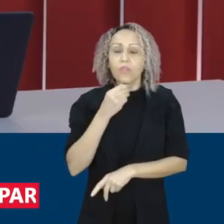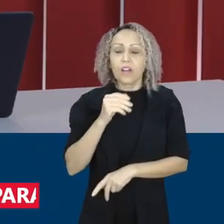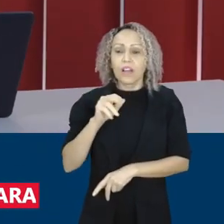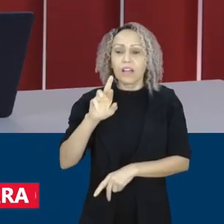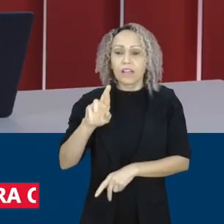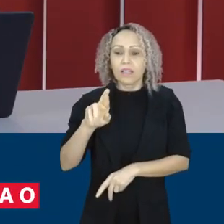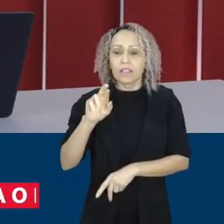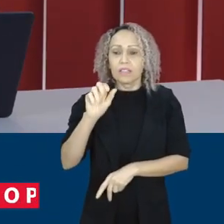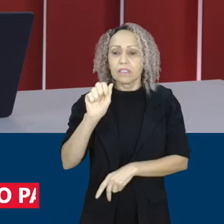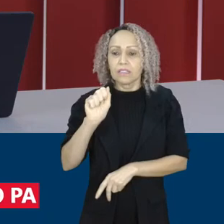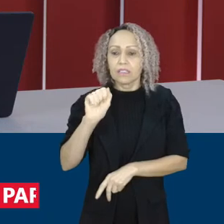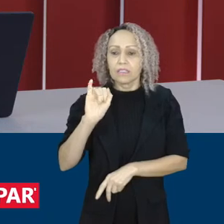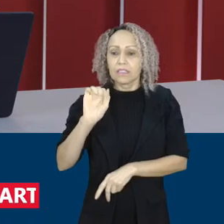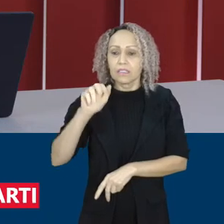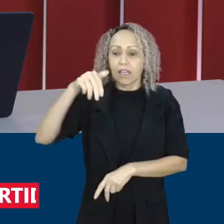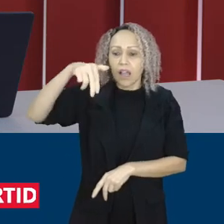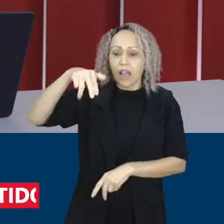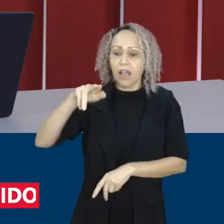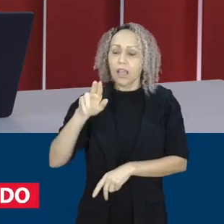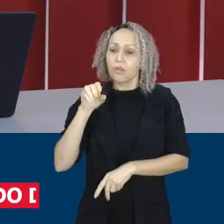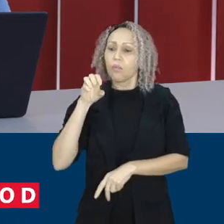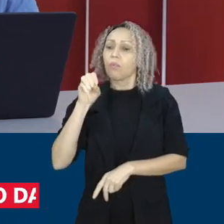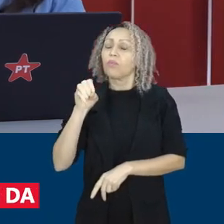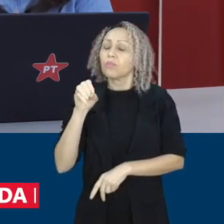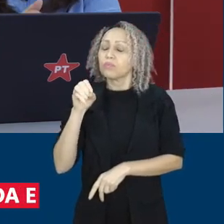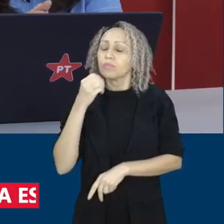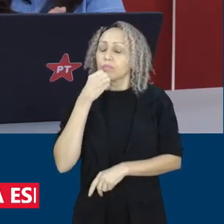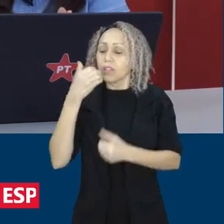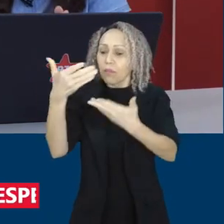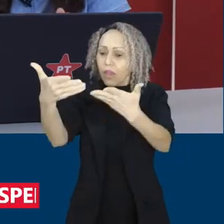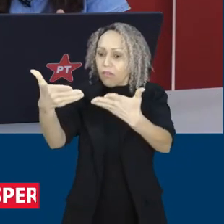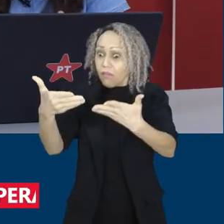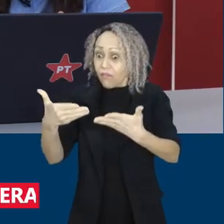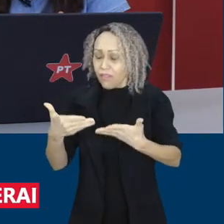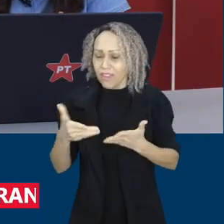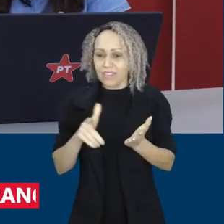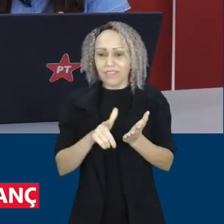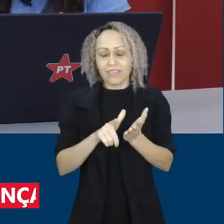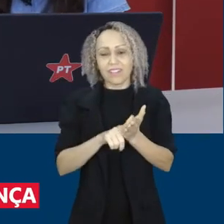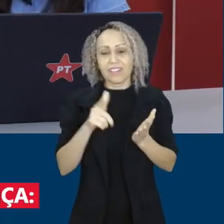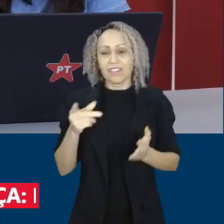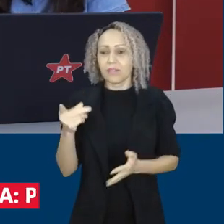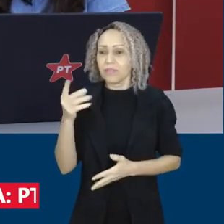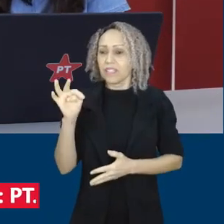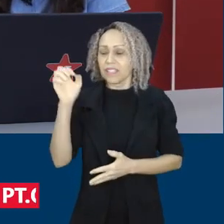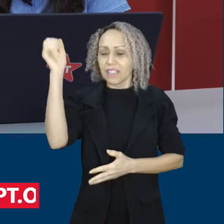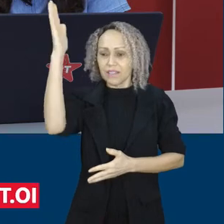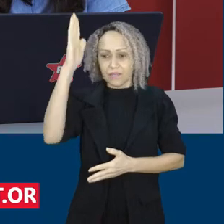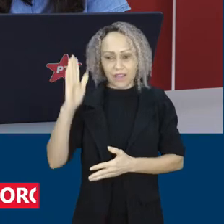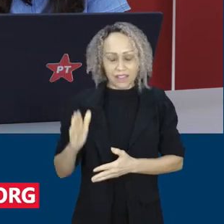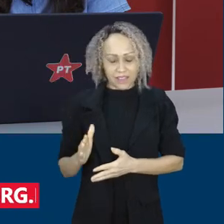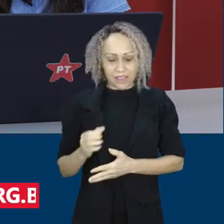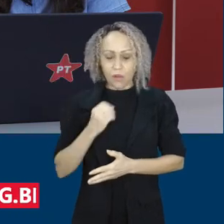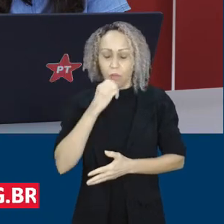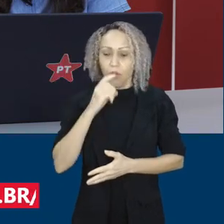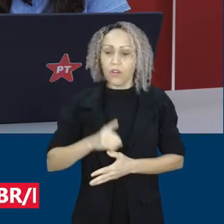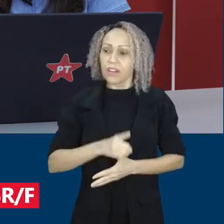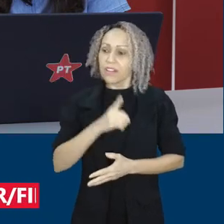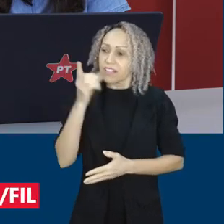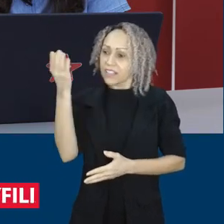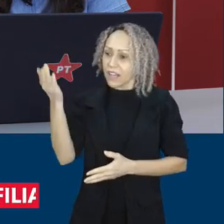muito bem-vindo ao jornal PT Brasil Bom dia Amanda Bom dia espectadores